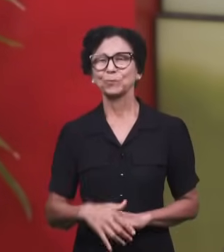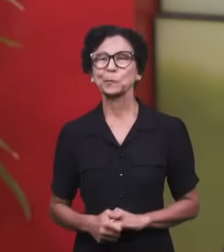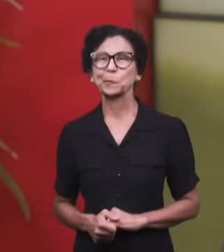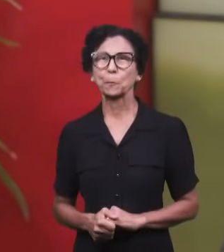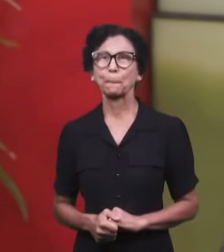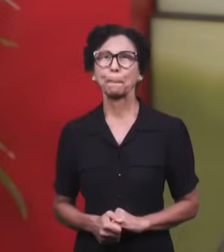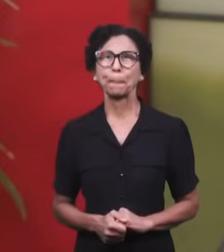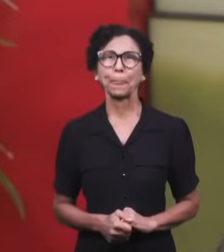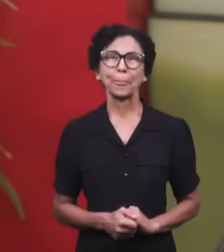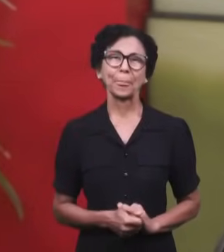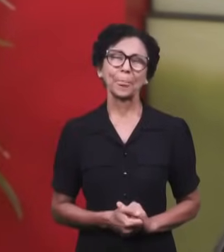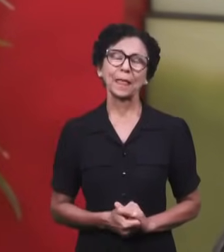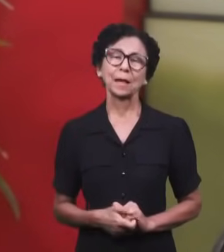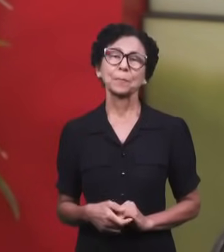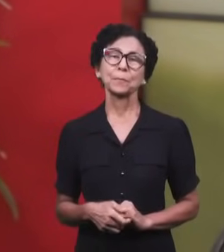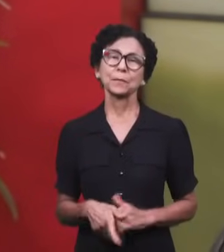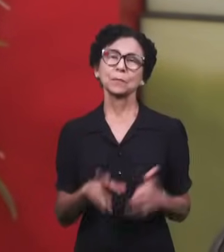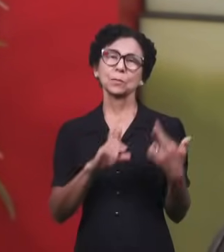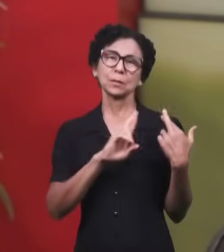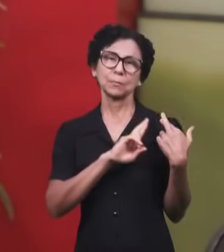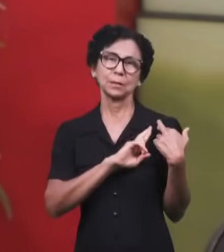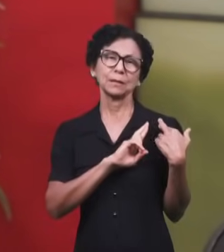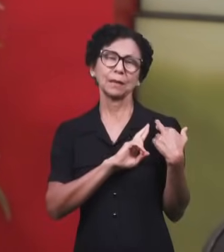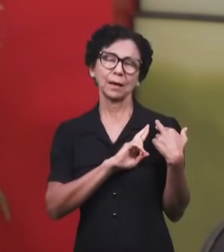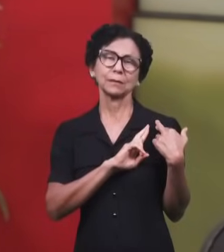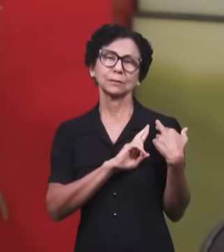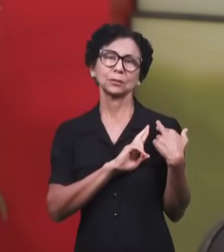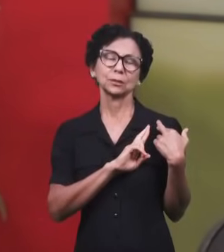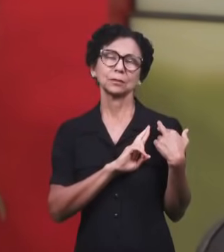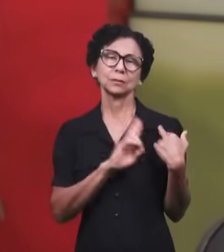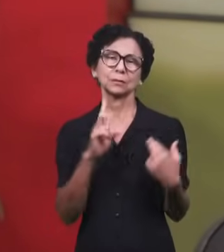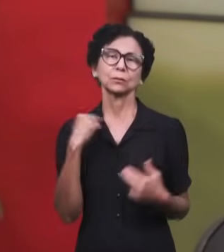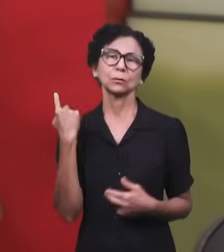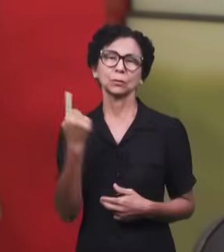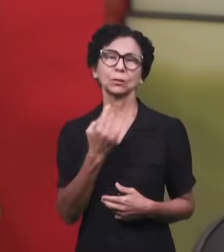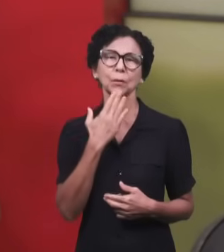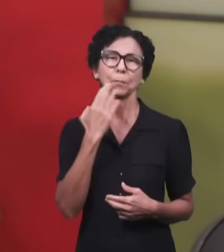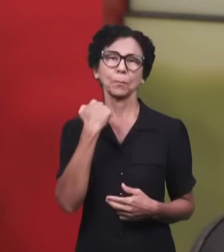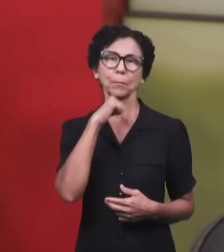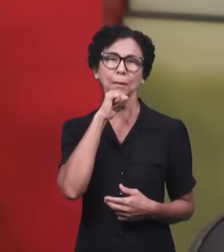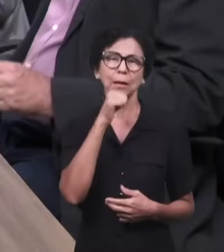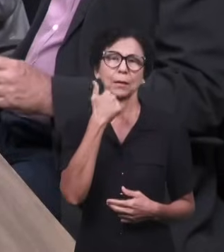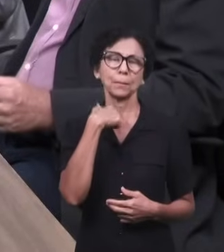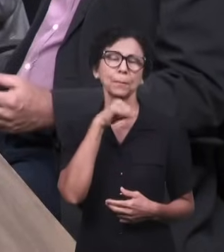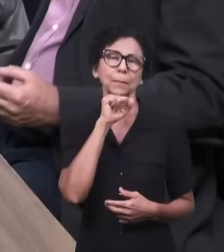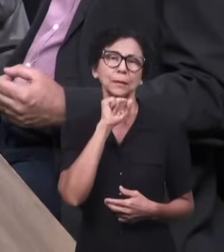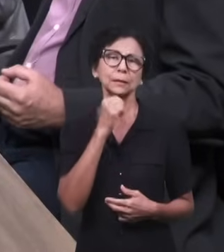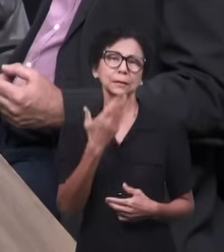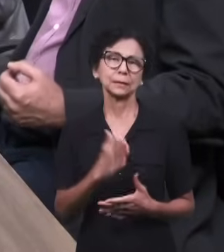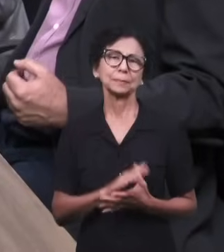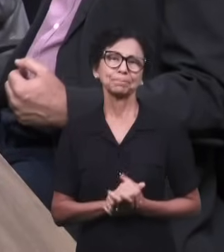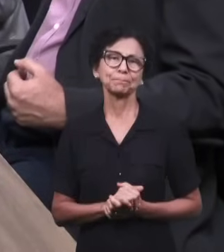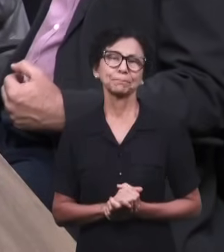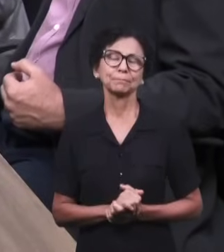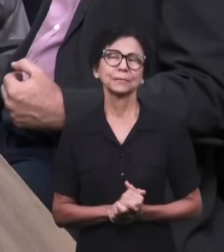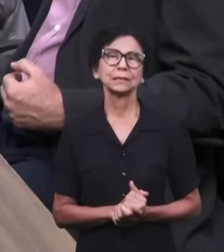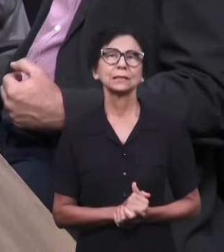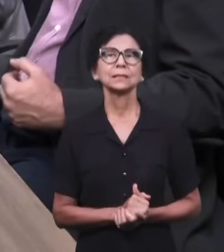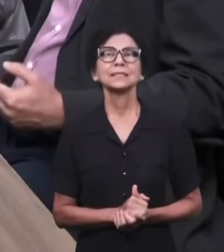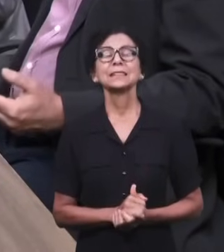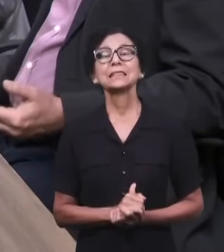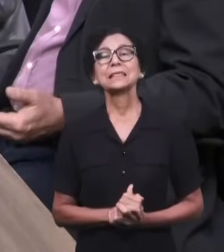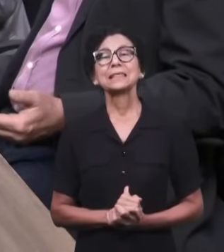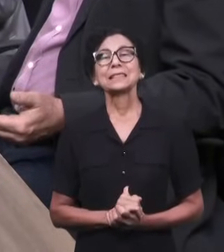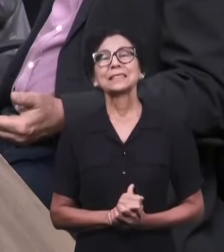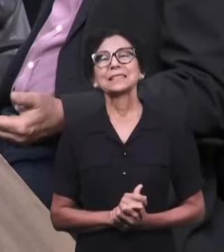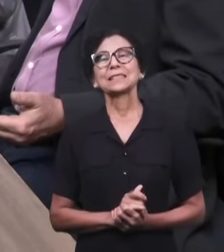é um dever nosso como pai, como família, como sangue, né? E Ló só não pereceu antes